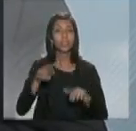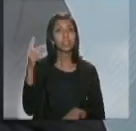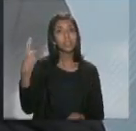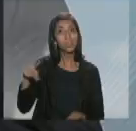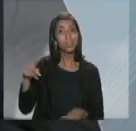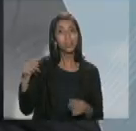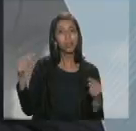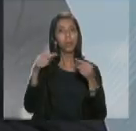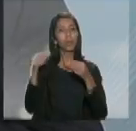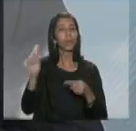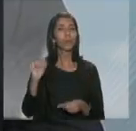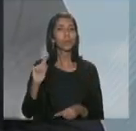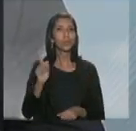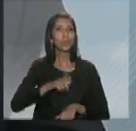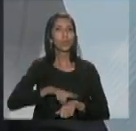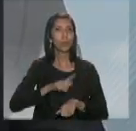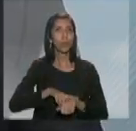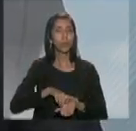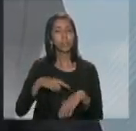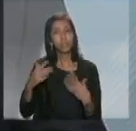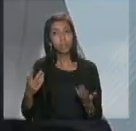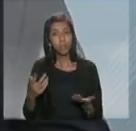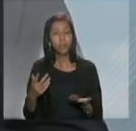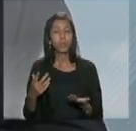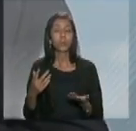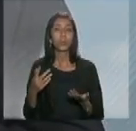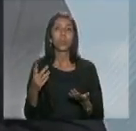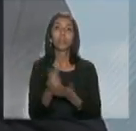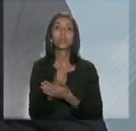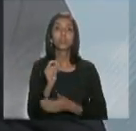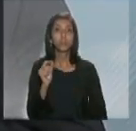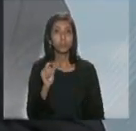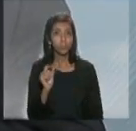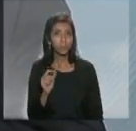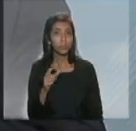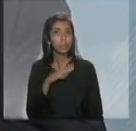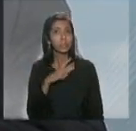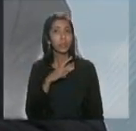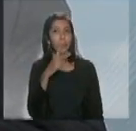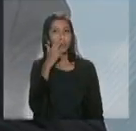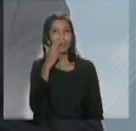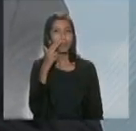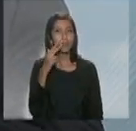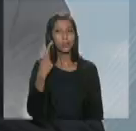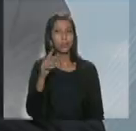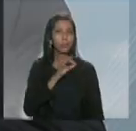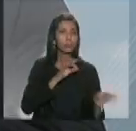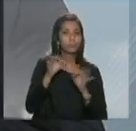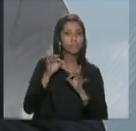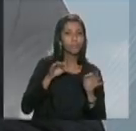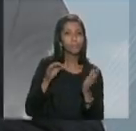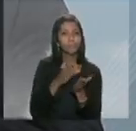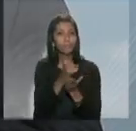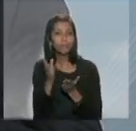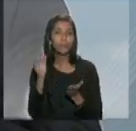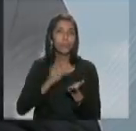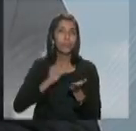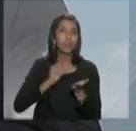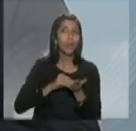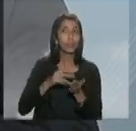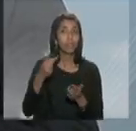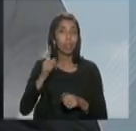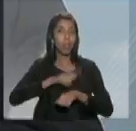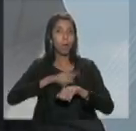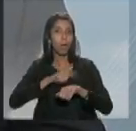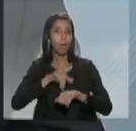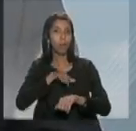mas elas são incompatíveis em termos de horário. Nesse caso aqui, você está tendo um desvio na organização, porque certamente não está